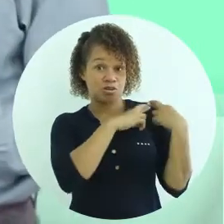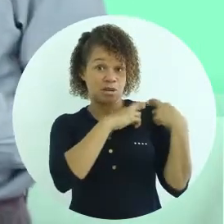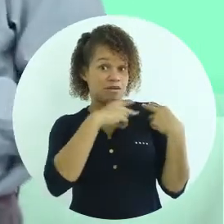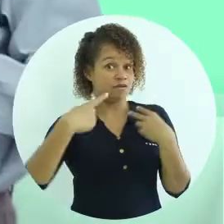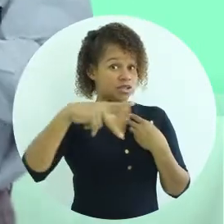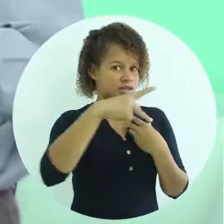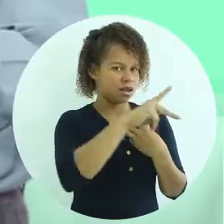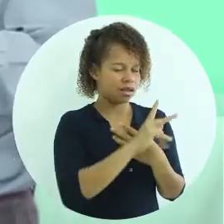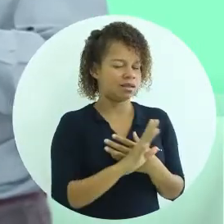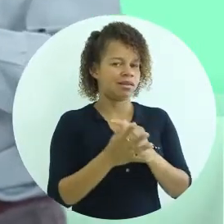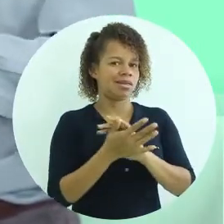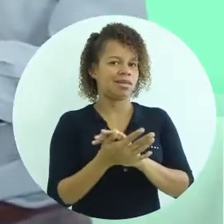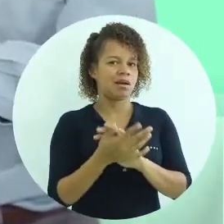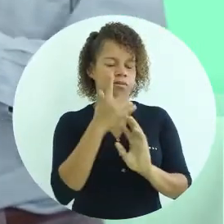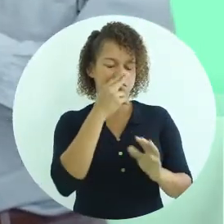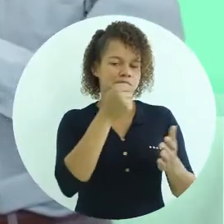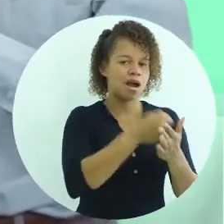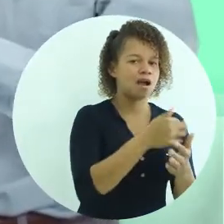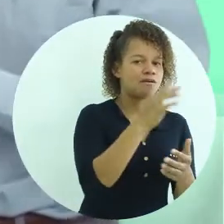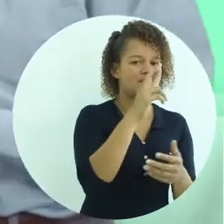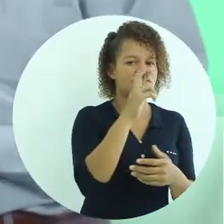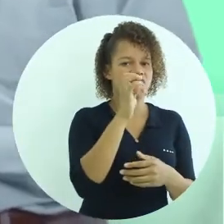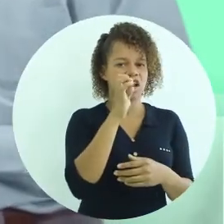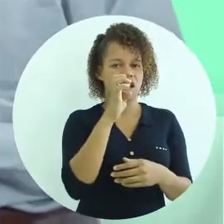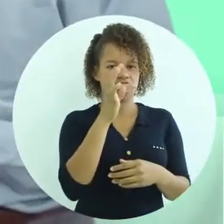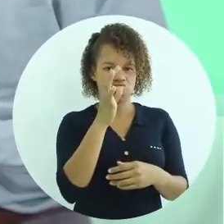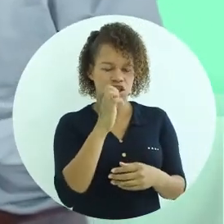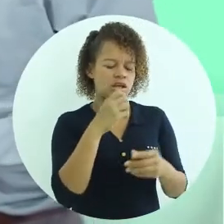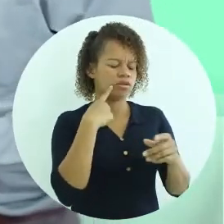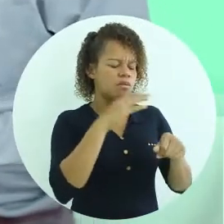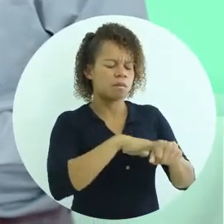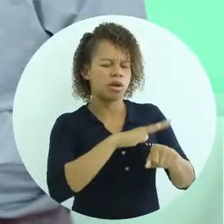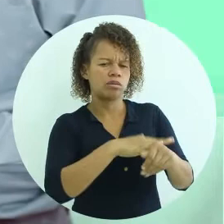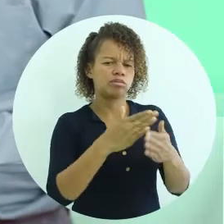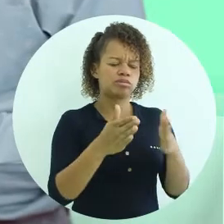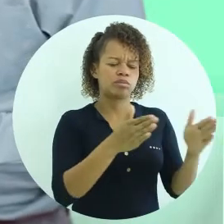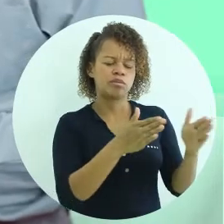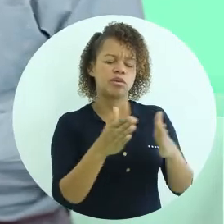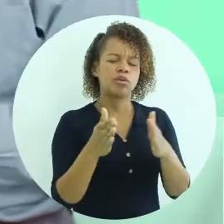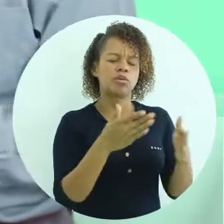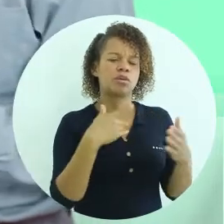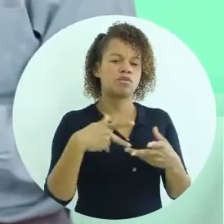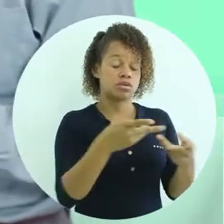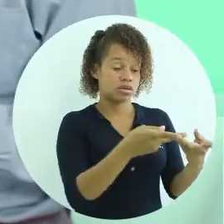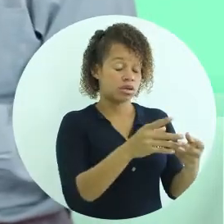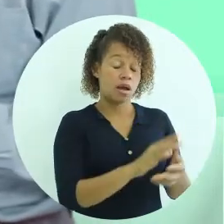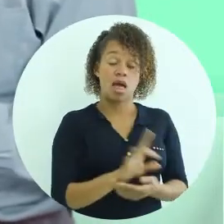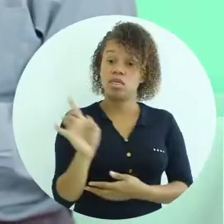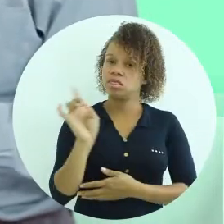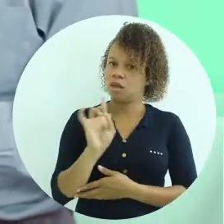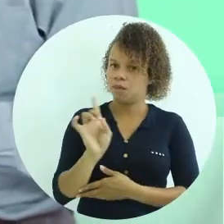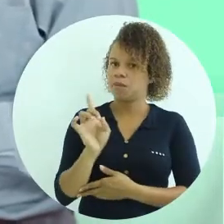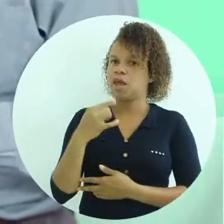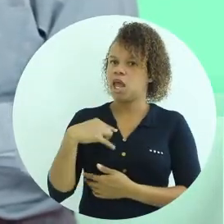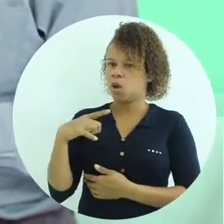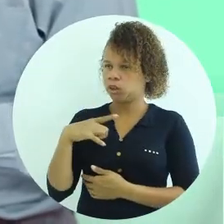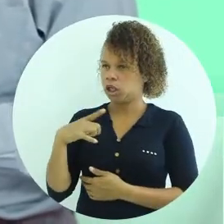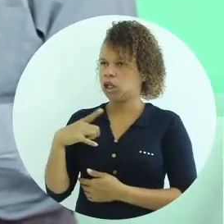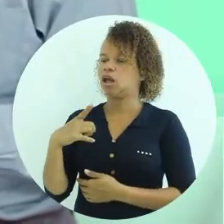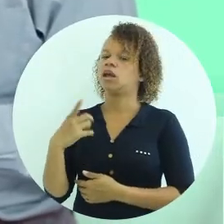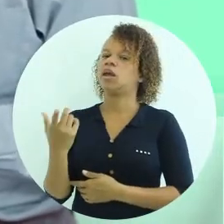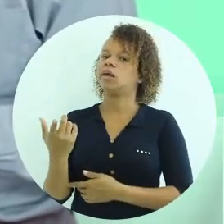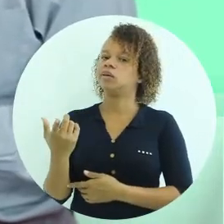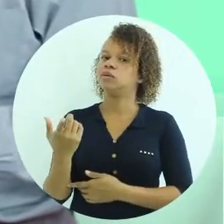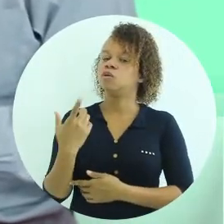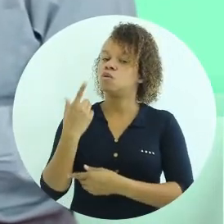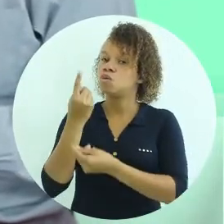paga o frete e já deixa a carga desembaraçada aqui no porto para você. Não, aí esse não seria dessa forma. Eu teria aí